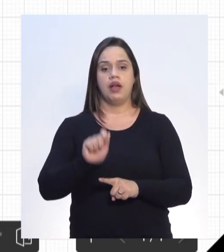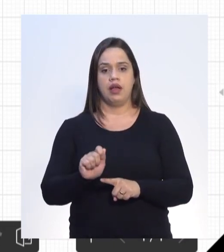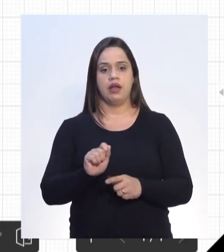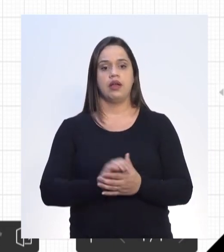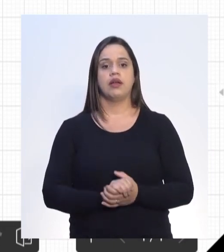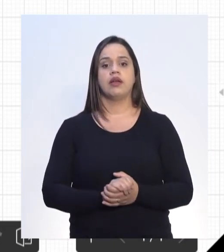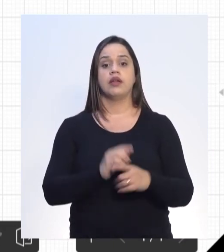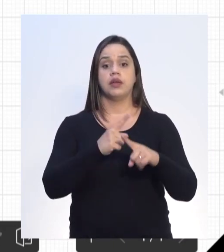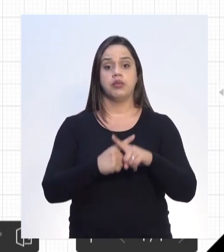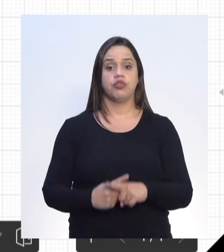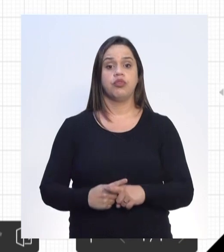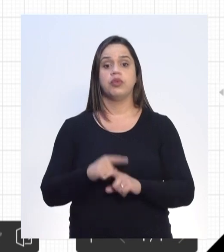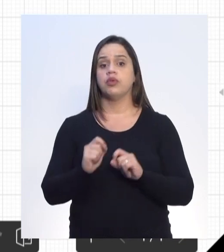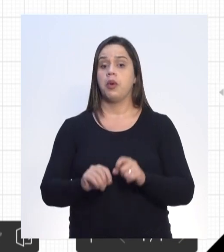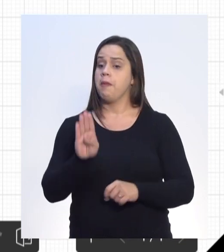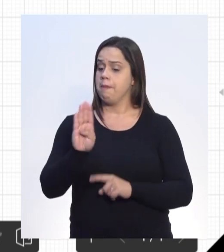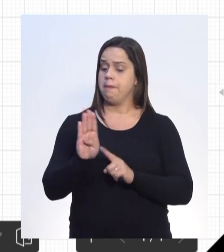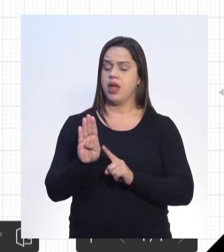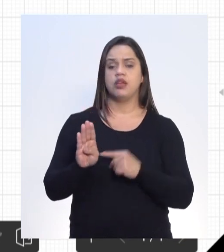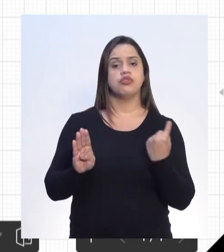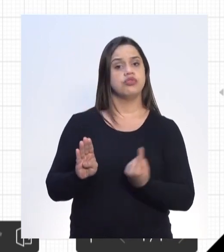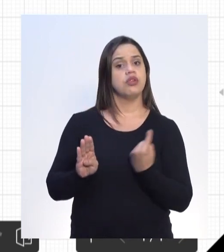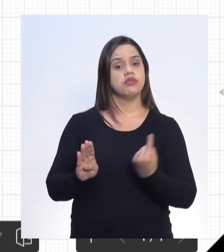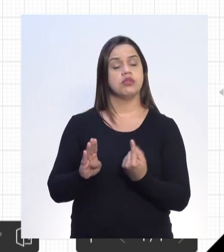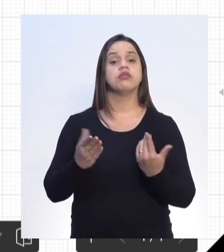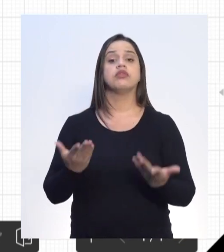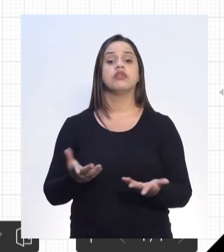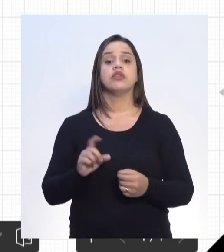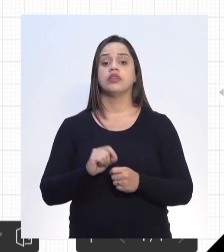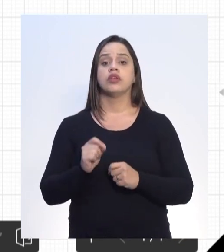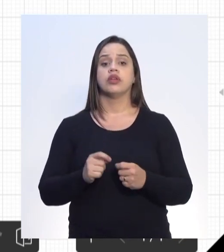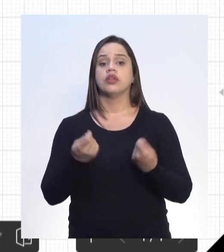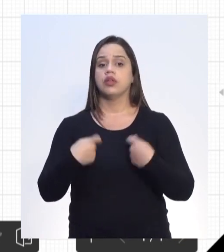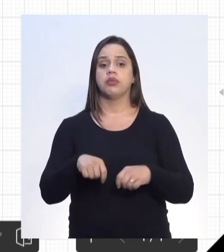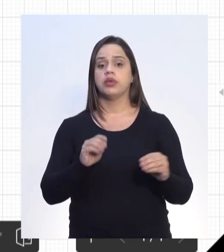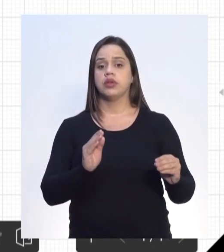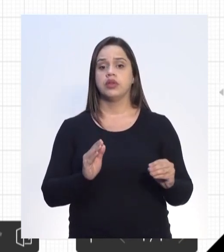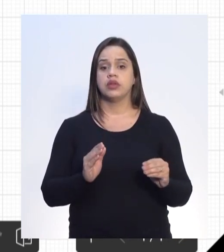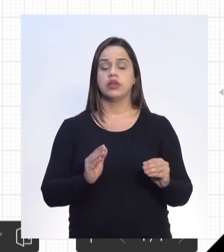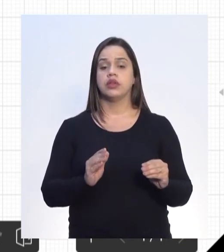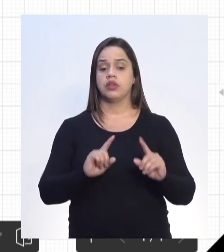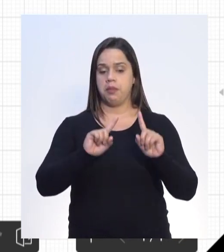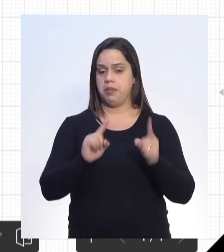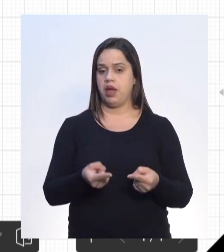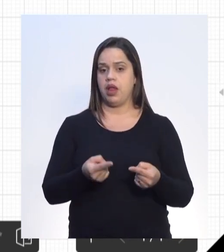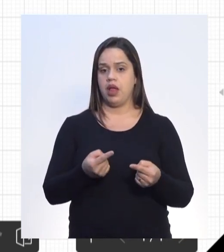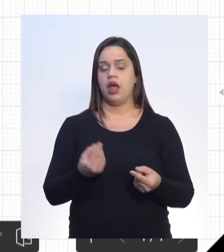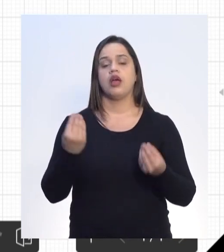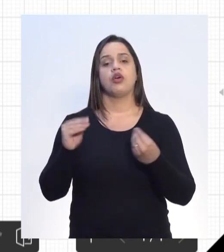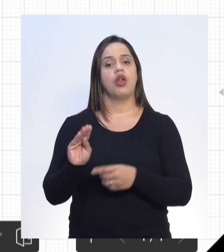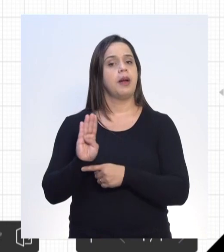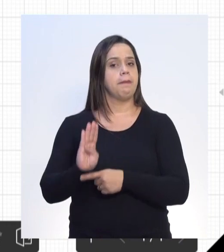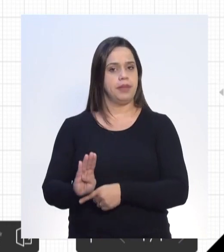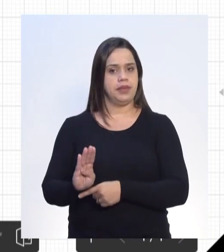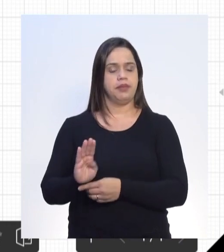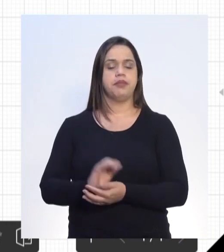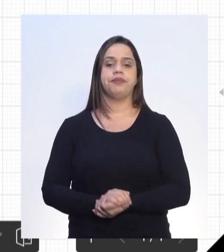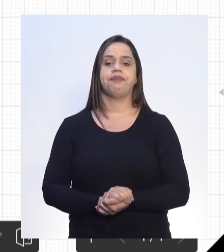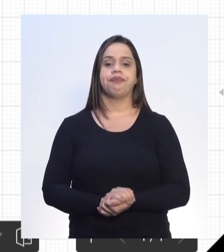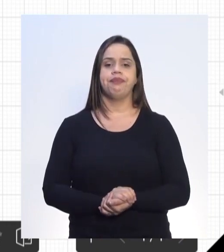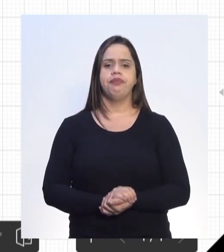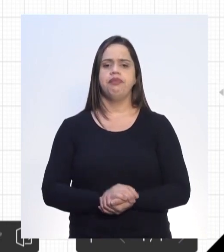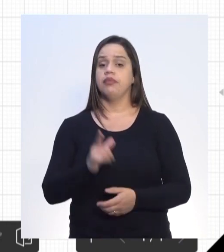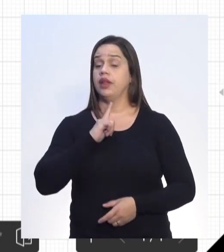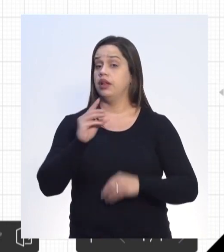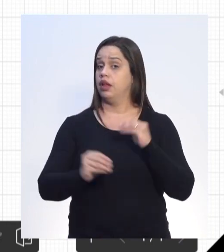está multiplicando. O b aparece sozinho, tá ok? Então, não tem a necessidade do parêntese nesse caso aí. O que temos aqui,